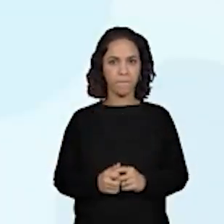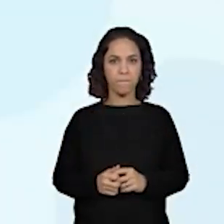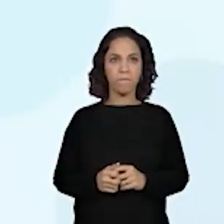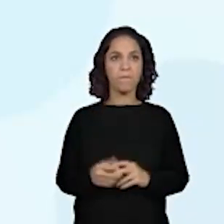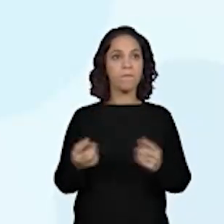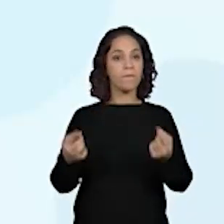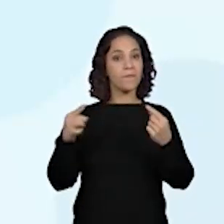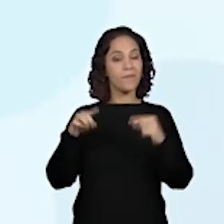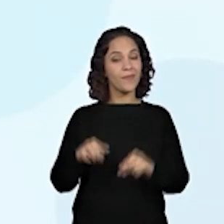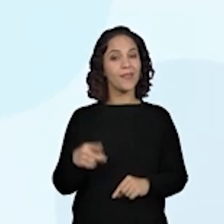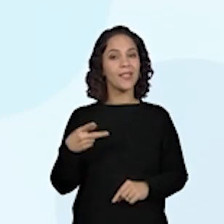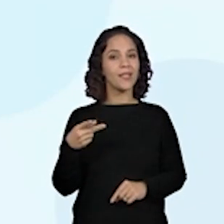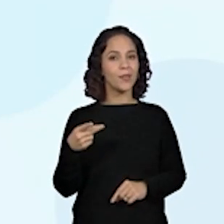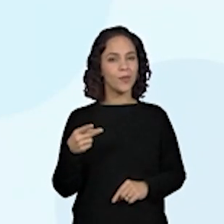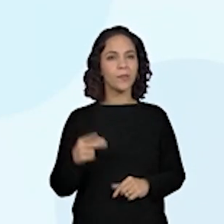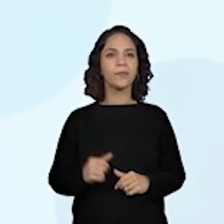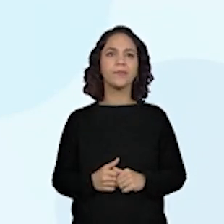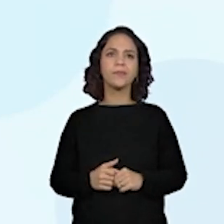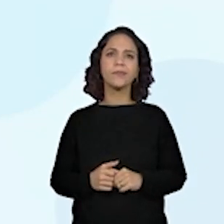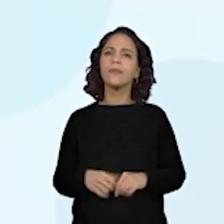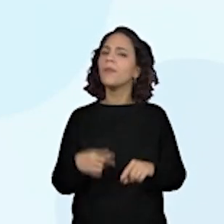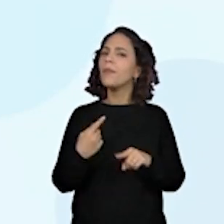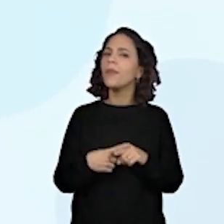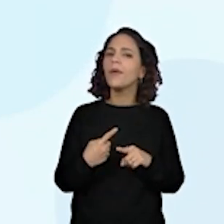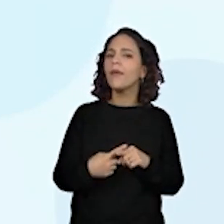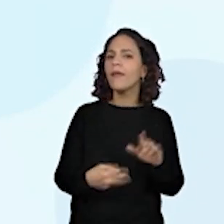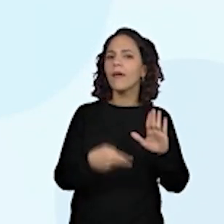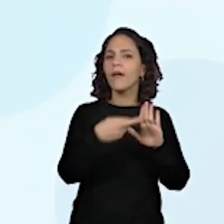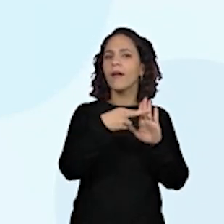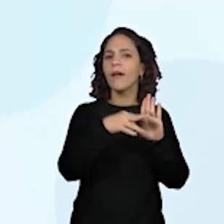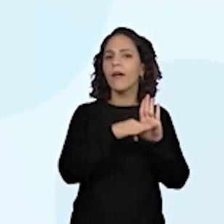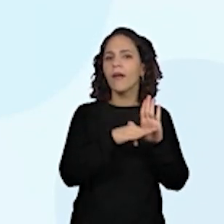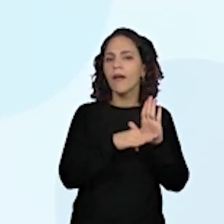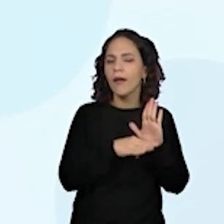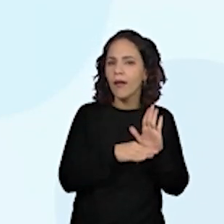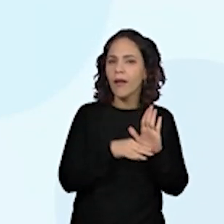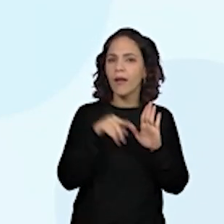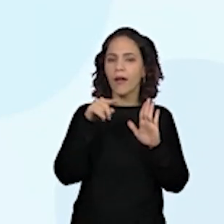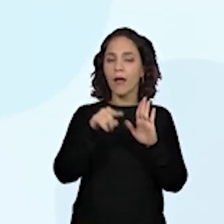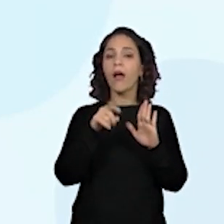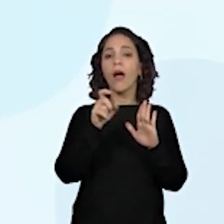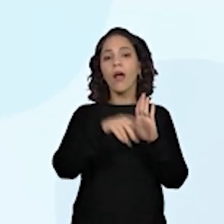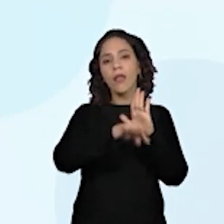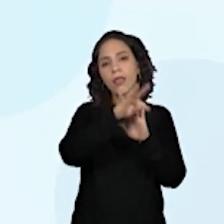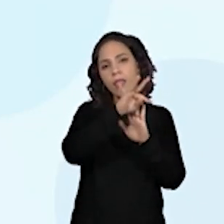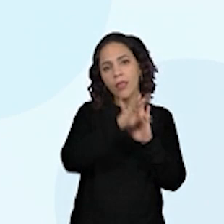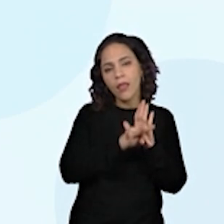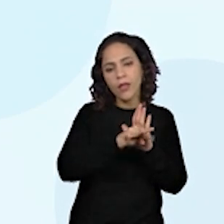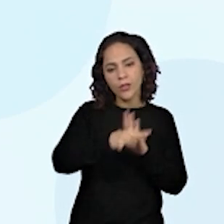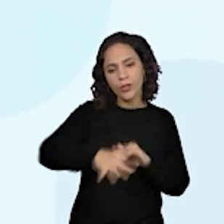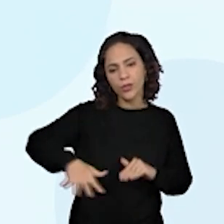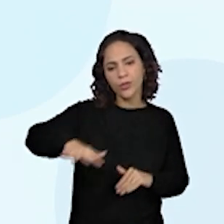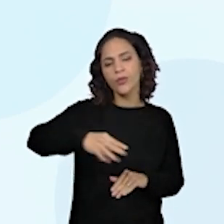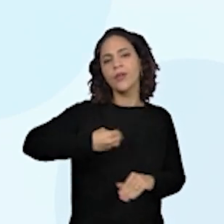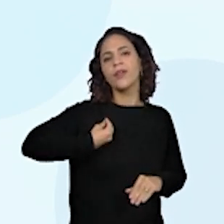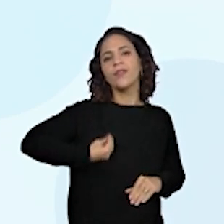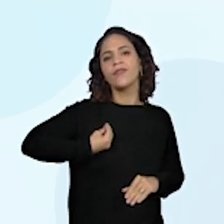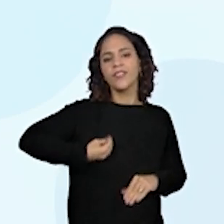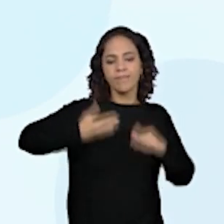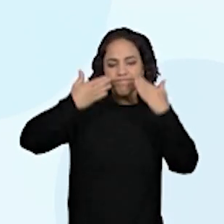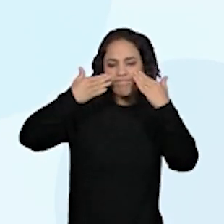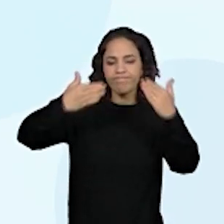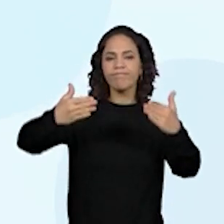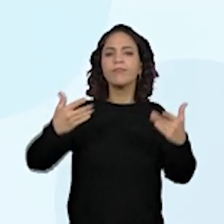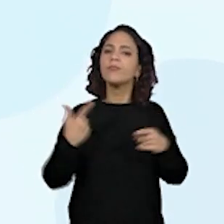Depois, por que o regulamento é considerado um texto que circula no campo da vida